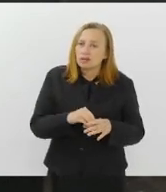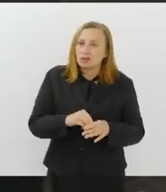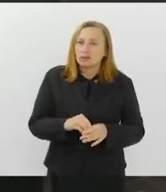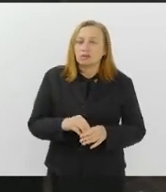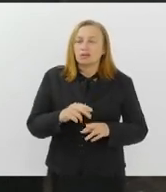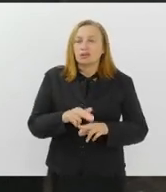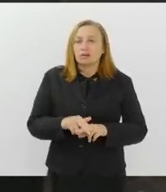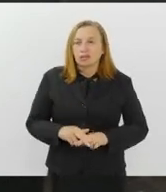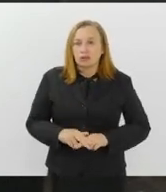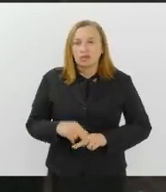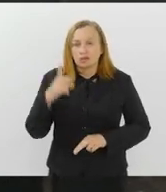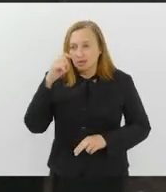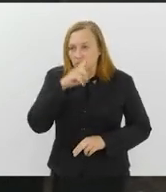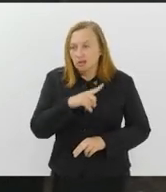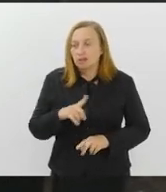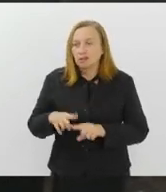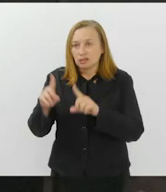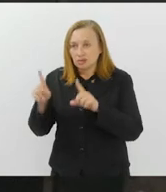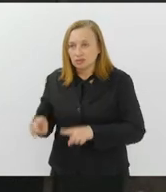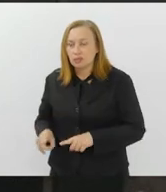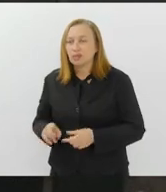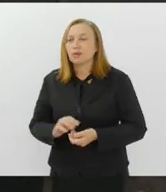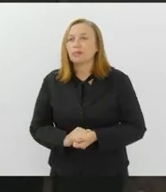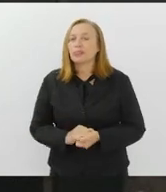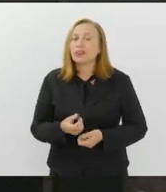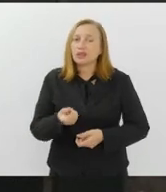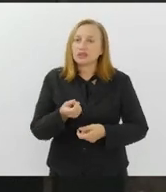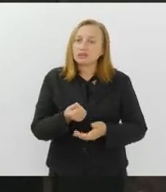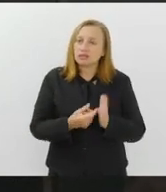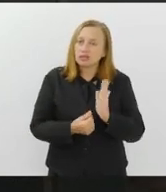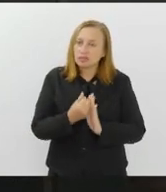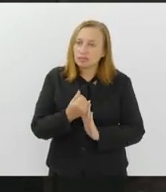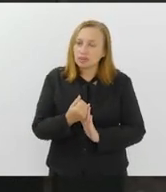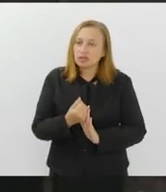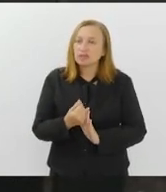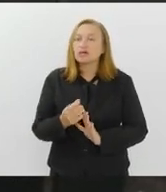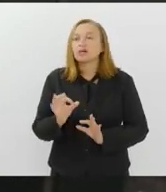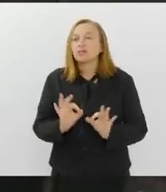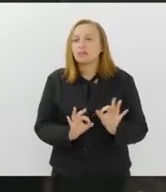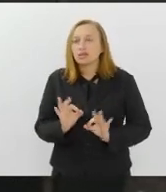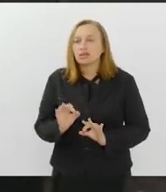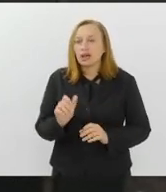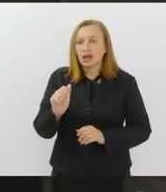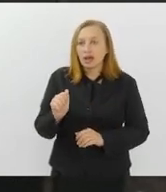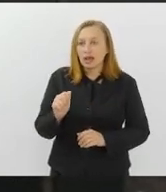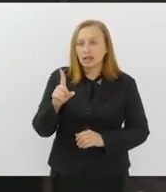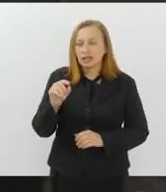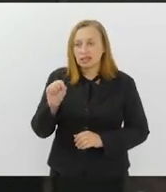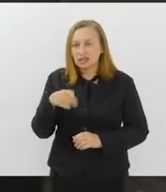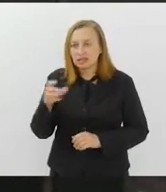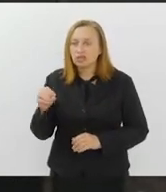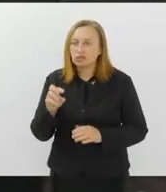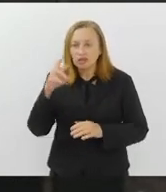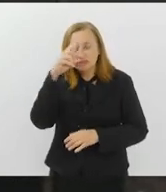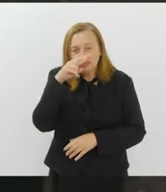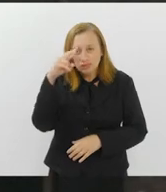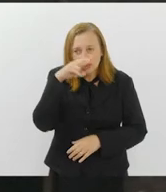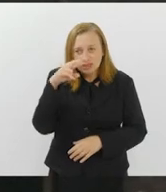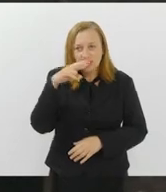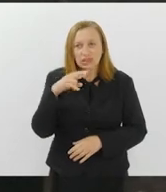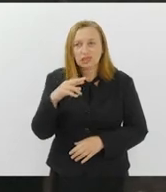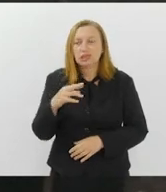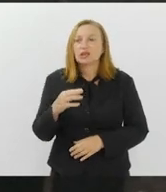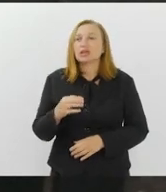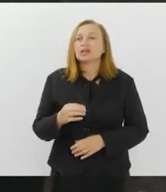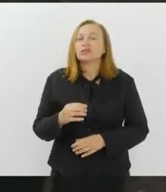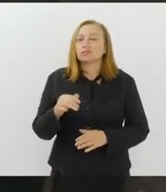da dificuldade tanto de servidor quanto de orçamento. Com relação ao plano de adesão, na verdade, a gente faz a fiscalização, seja ela através